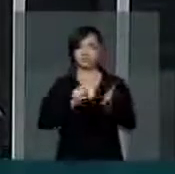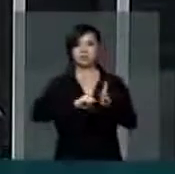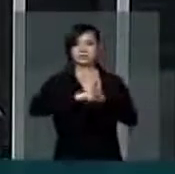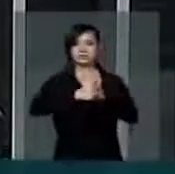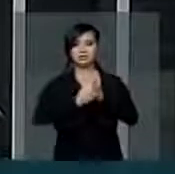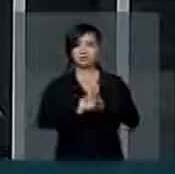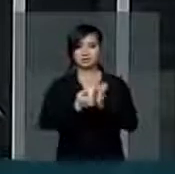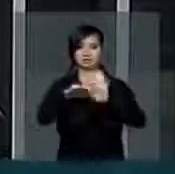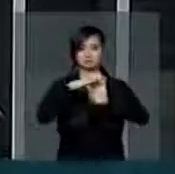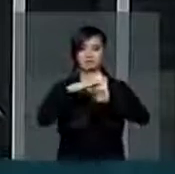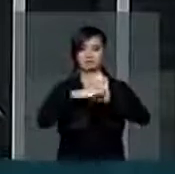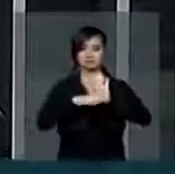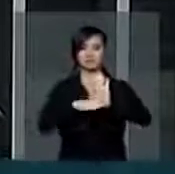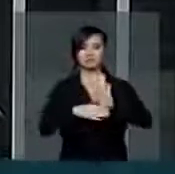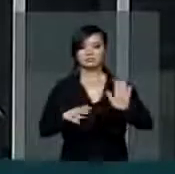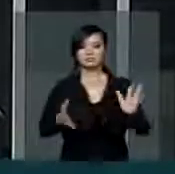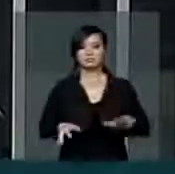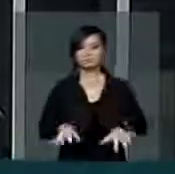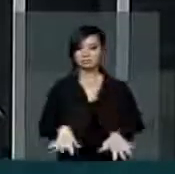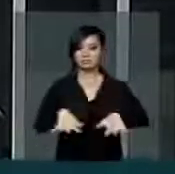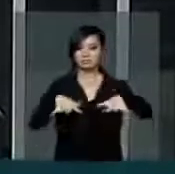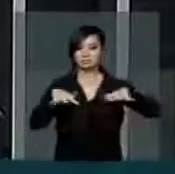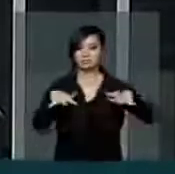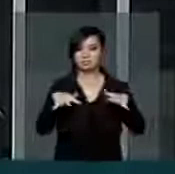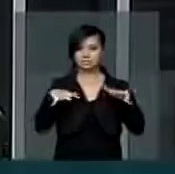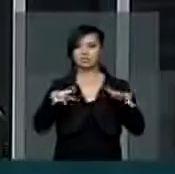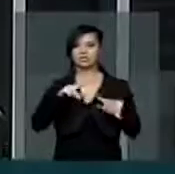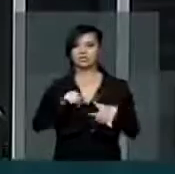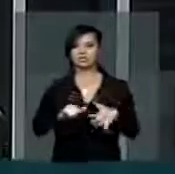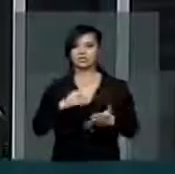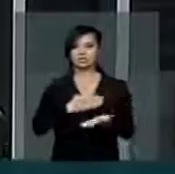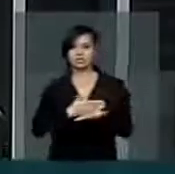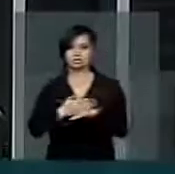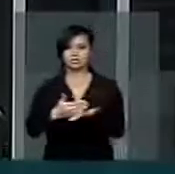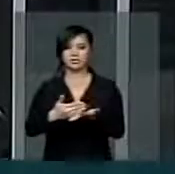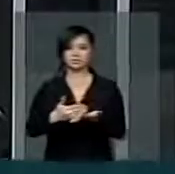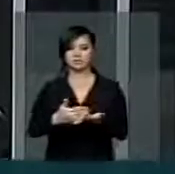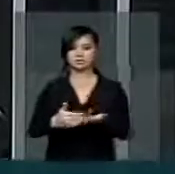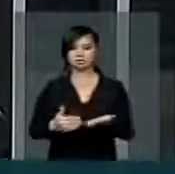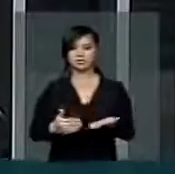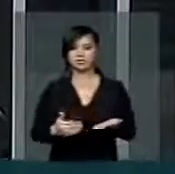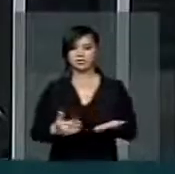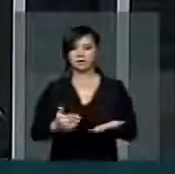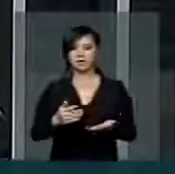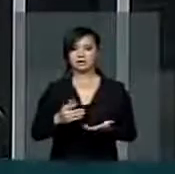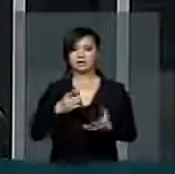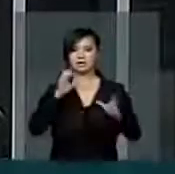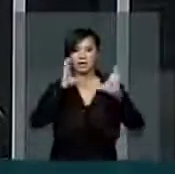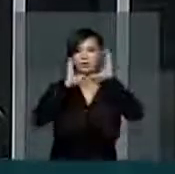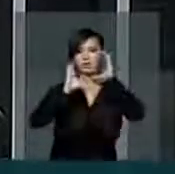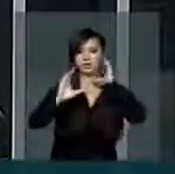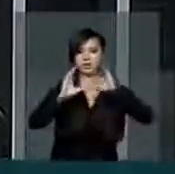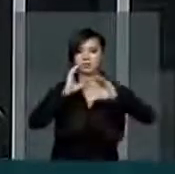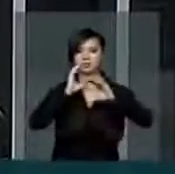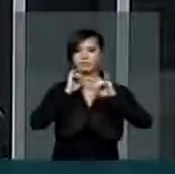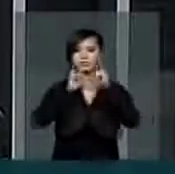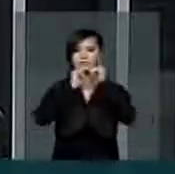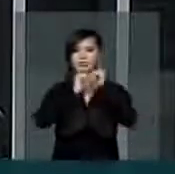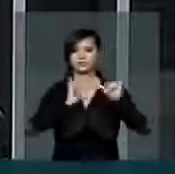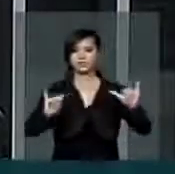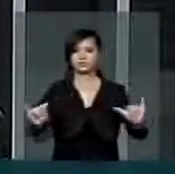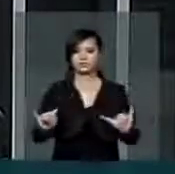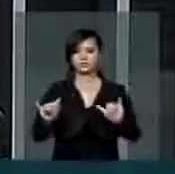plenário. Passa a contar a partir da comunicação dos vetos do Planalto ao Congresso